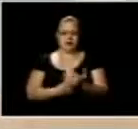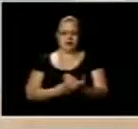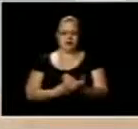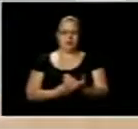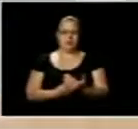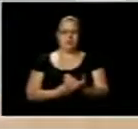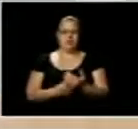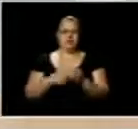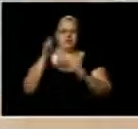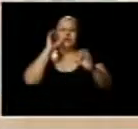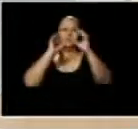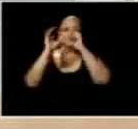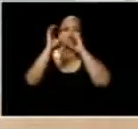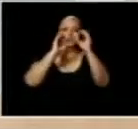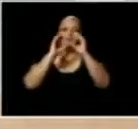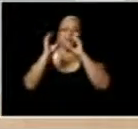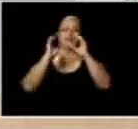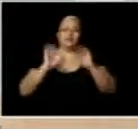vai ser secretário.